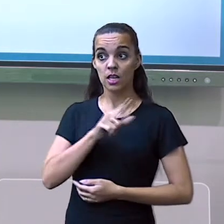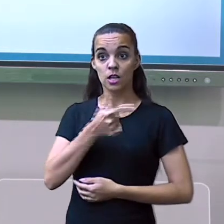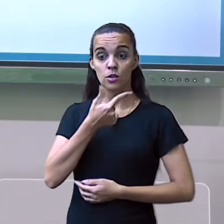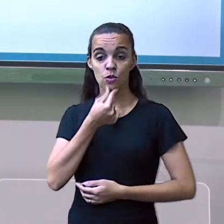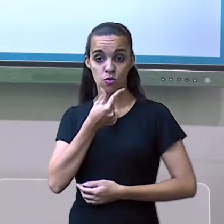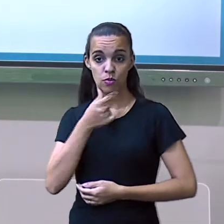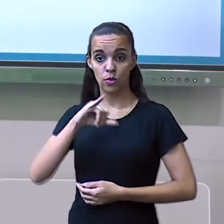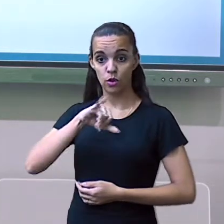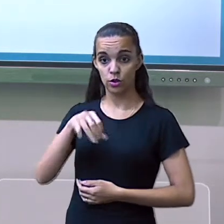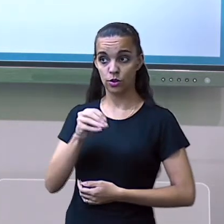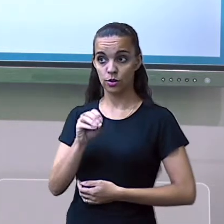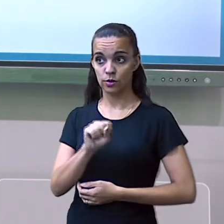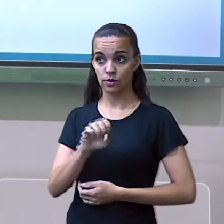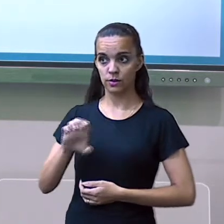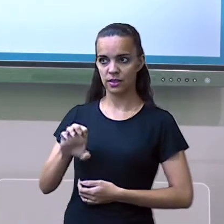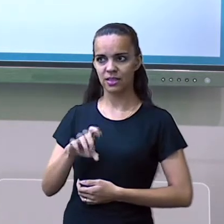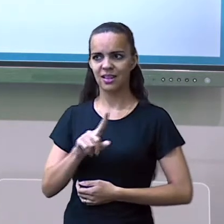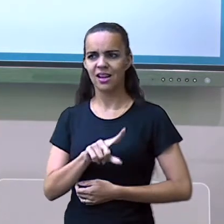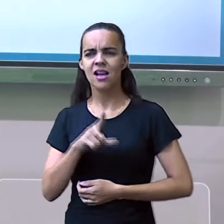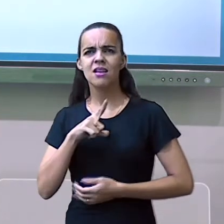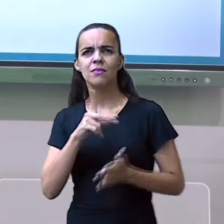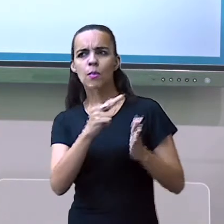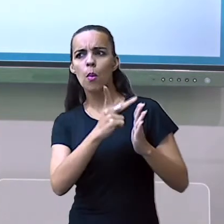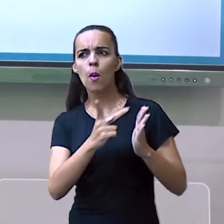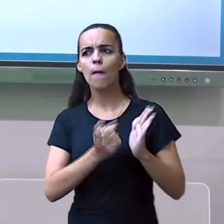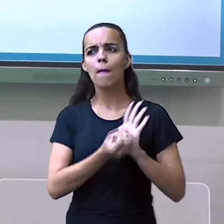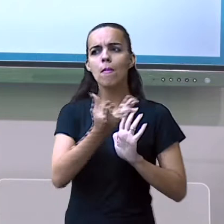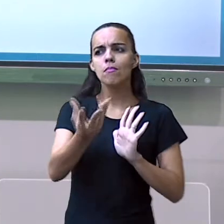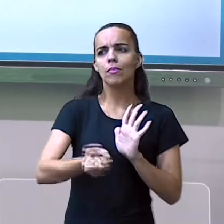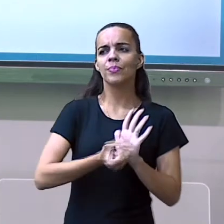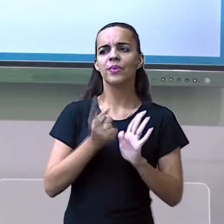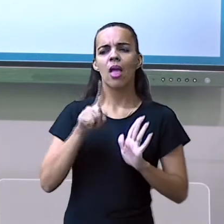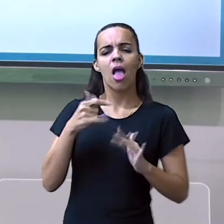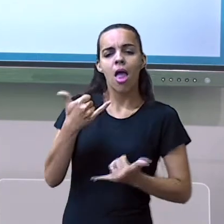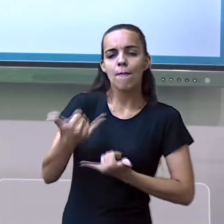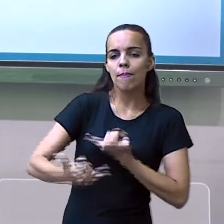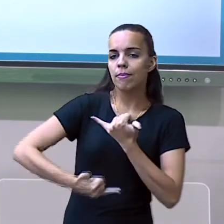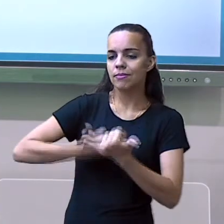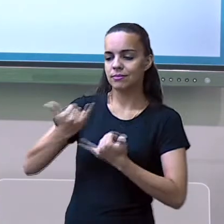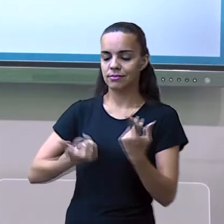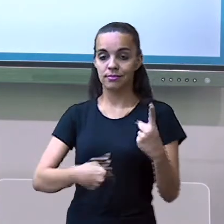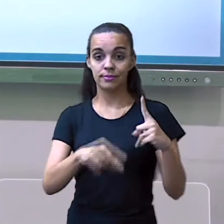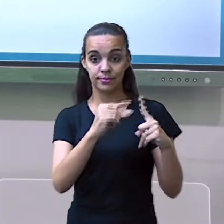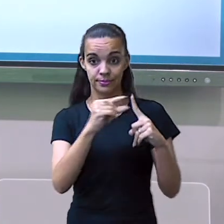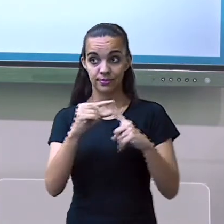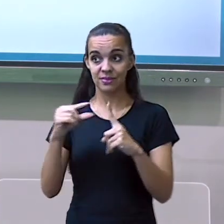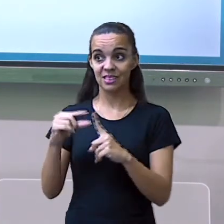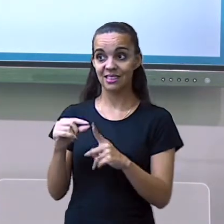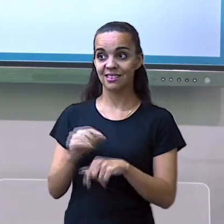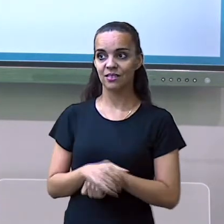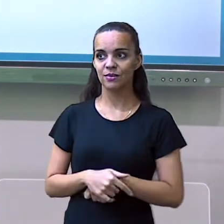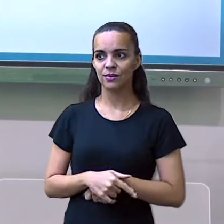Paes diz que poesia é brincar com as palavras.